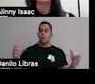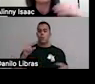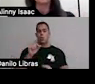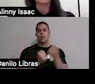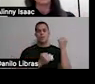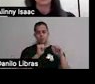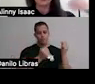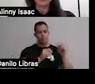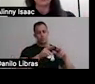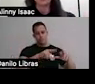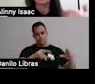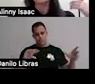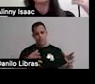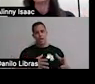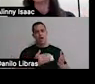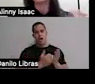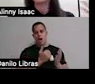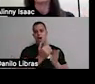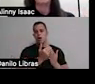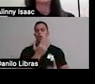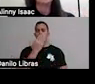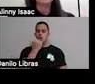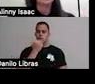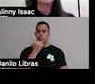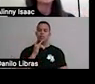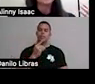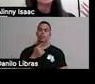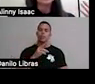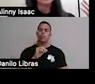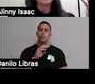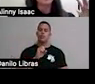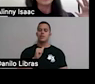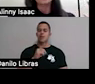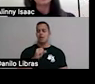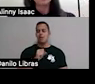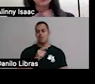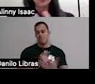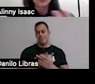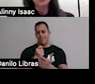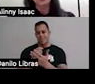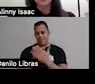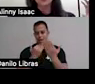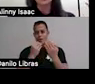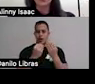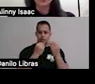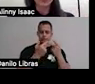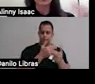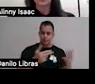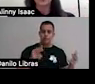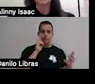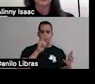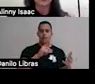né, todo o processo de aumento de consumo de alimentos ultraprocessados e etc. Então, a gente tem um aumento do consumo de alimentos ricos em